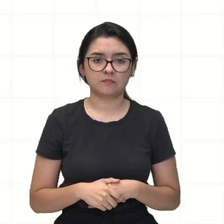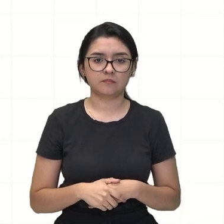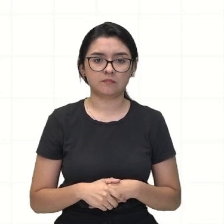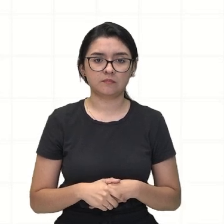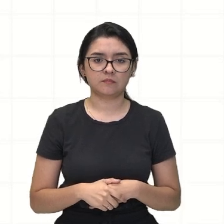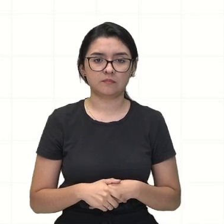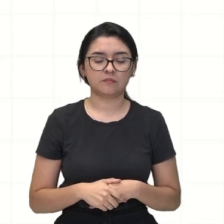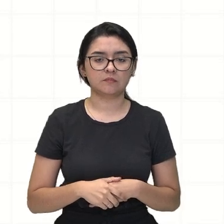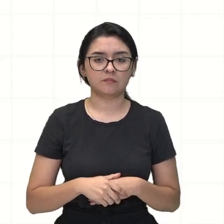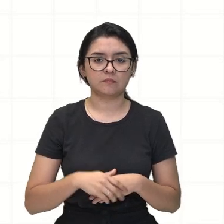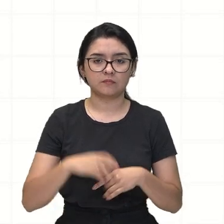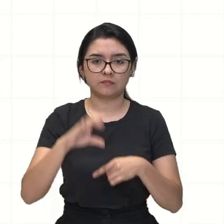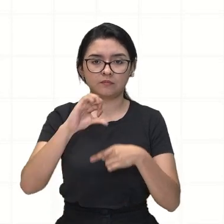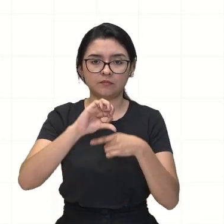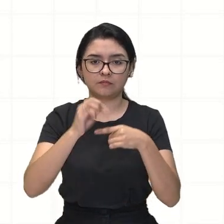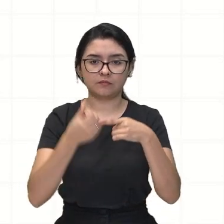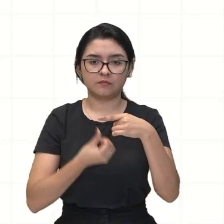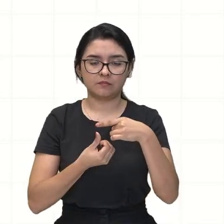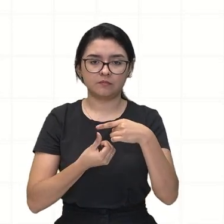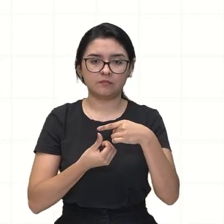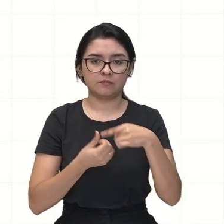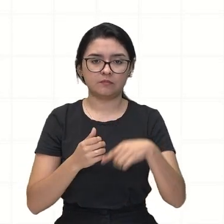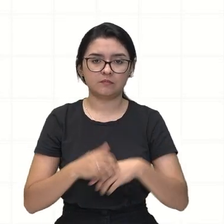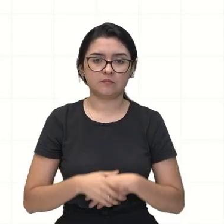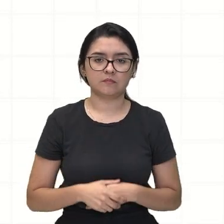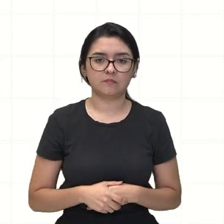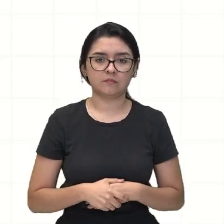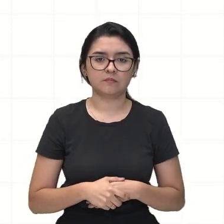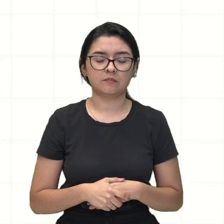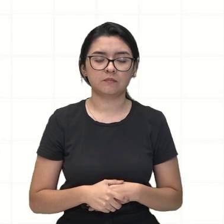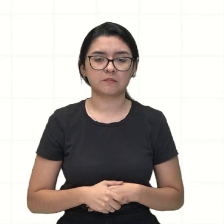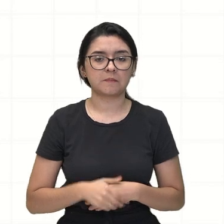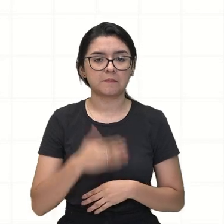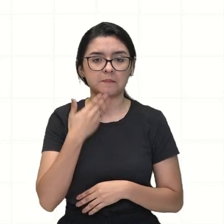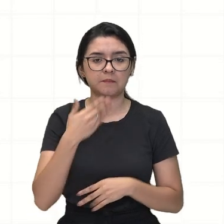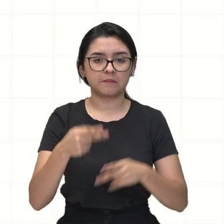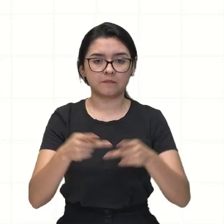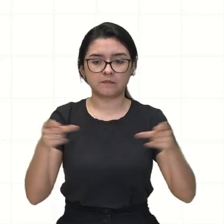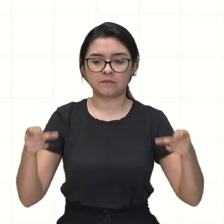9 sobre 6 pediu. Em outras palavras, você poderia até dizer assim, né? Ele pediu uma pizza